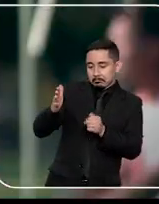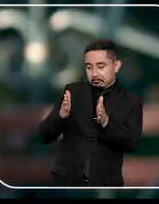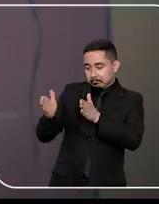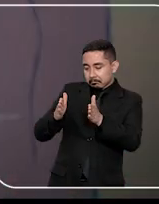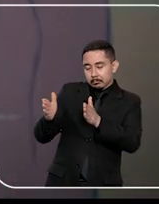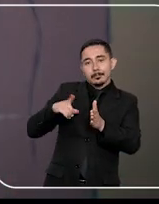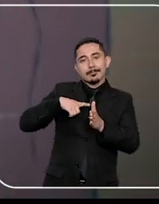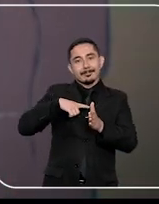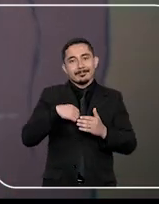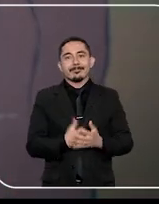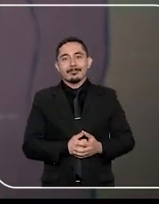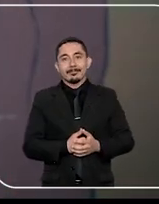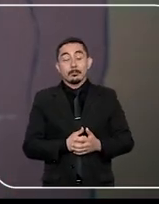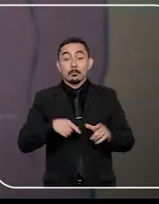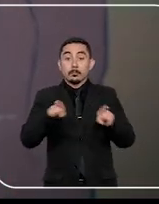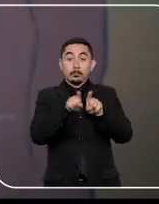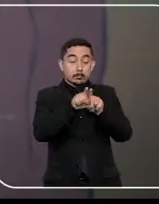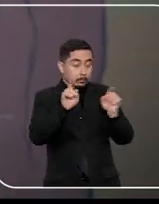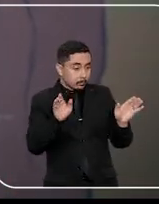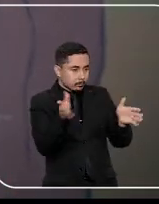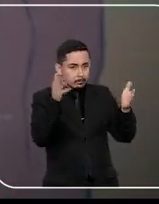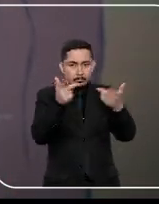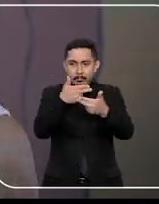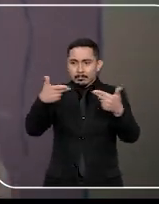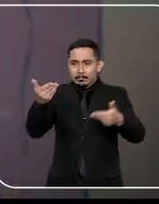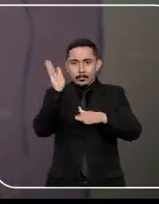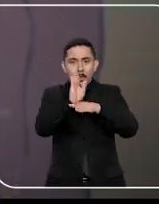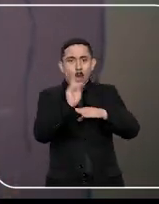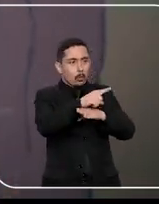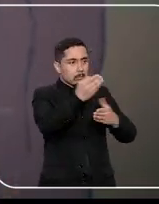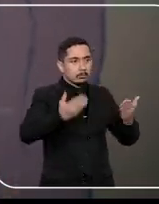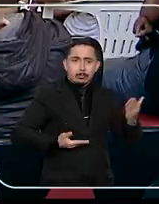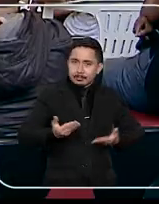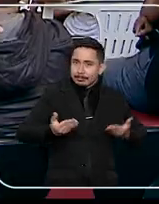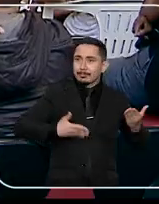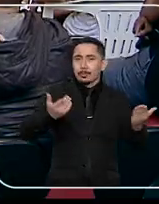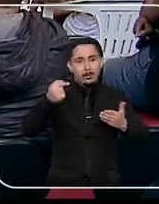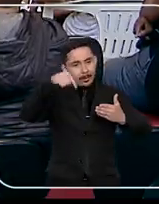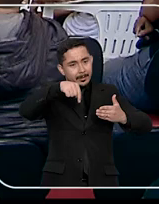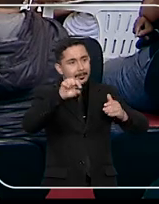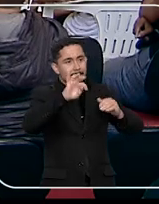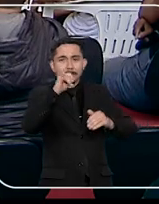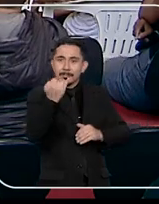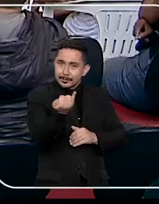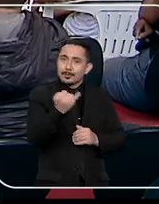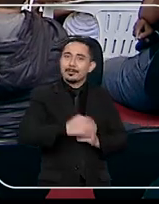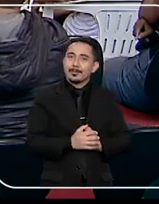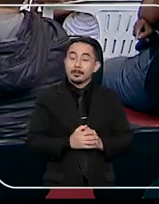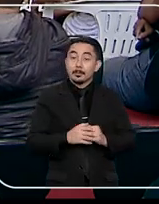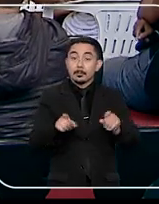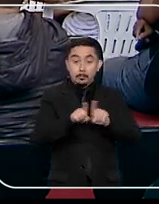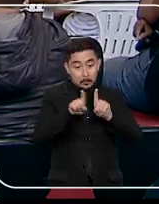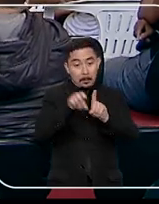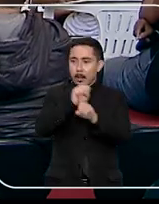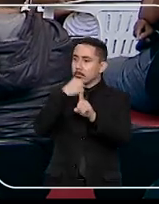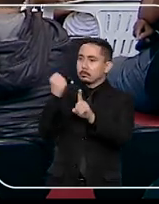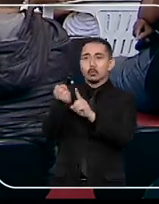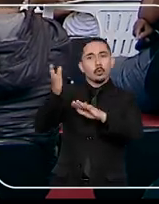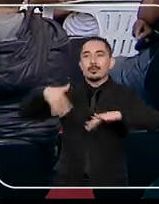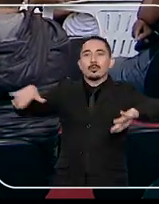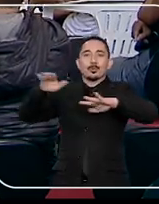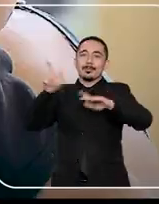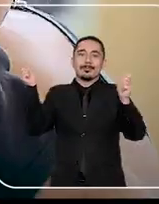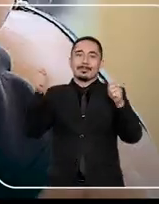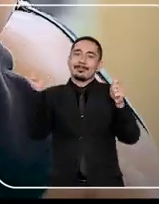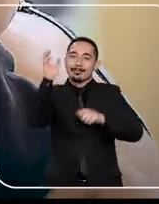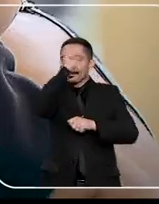infância, promovendo ações que beneficiam tanto os servidores e colaboradores do STJ quanto a sociedade em